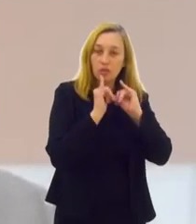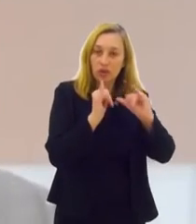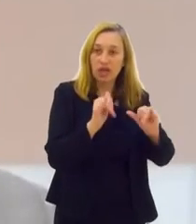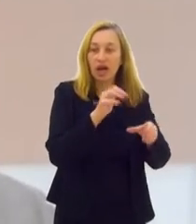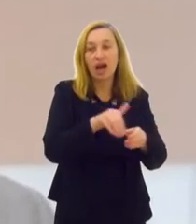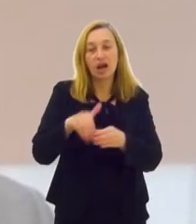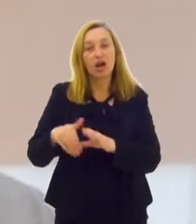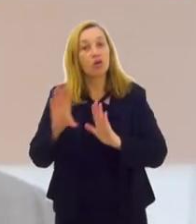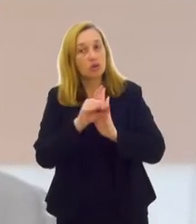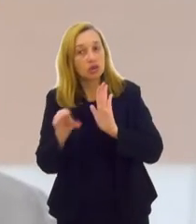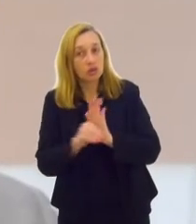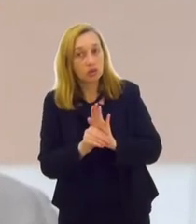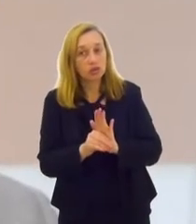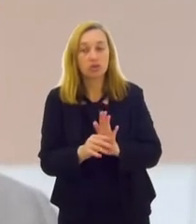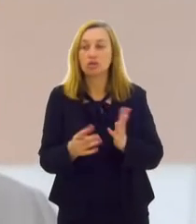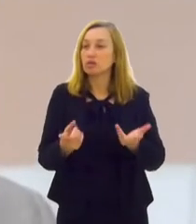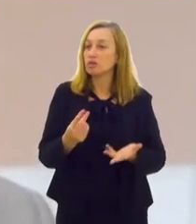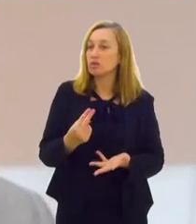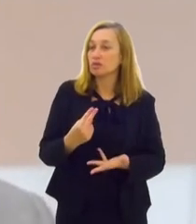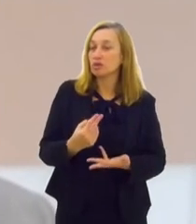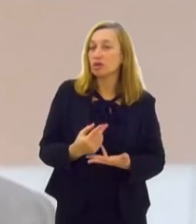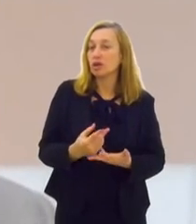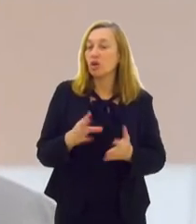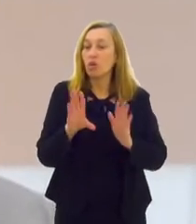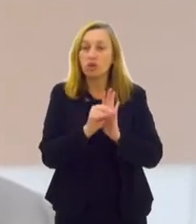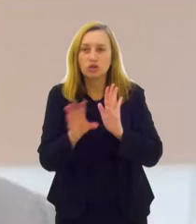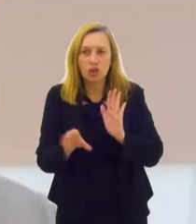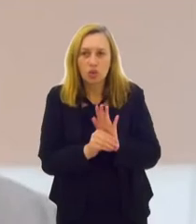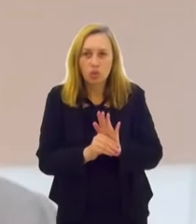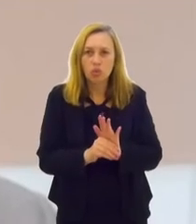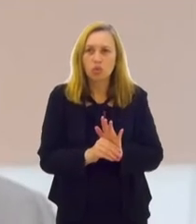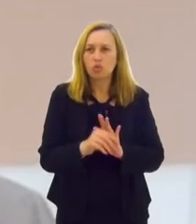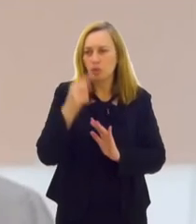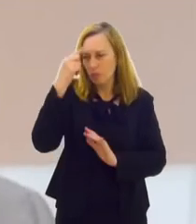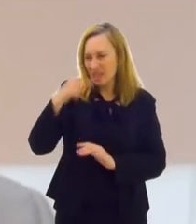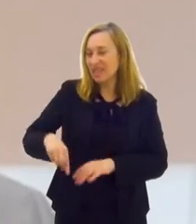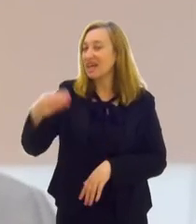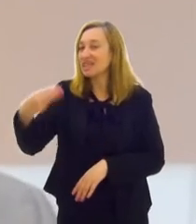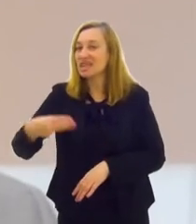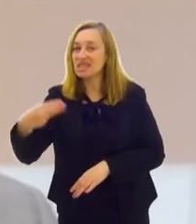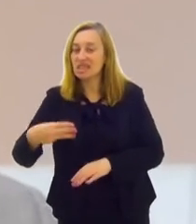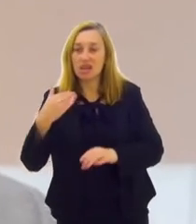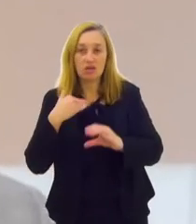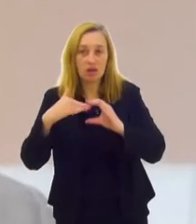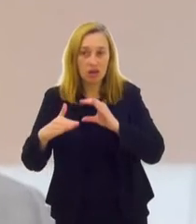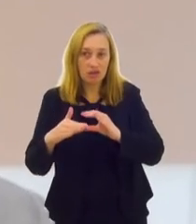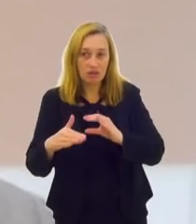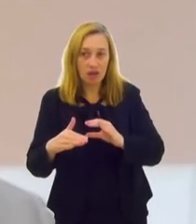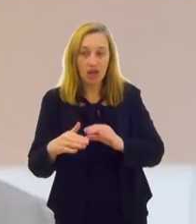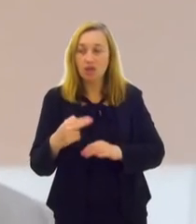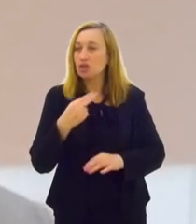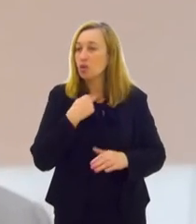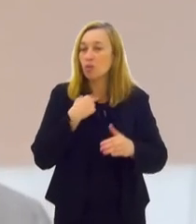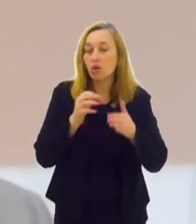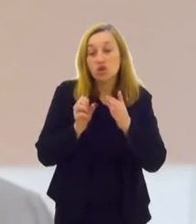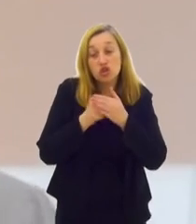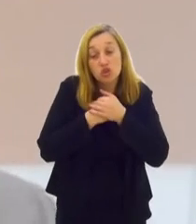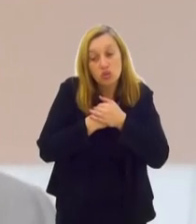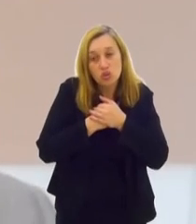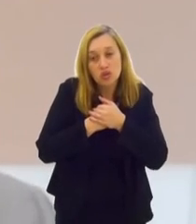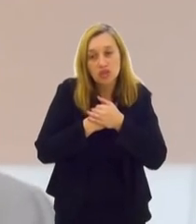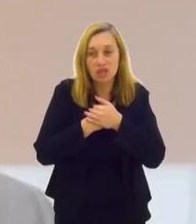eleitoral. Então, não é possível atribuir um conteúdo a um terceiro. Não é possível se